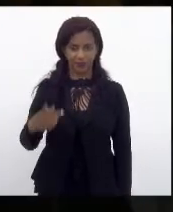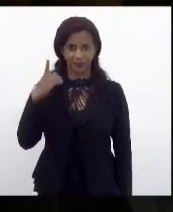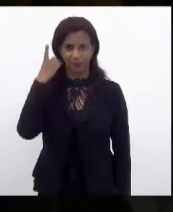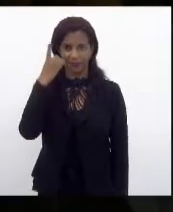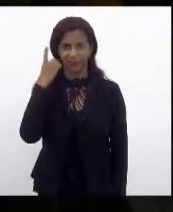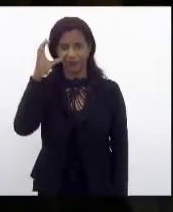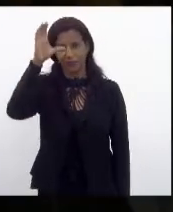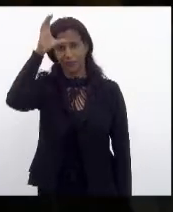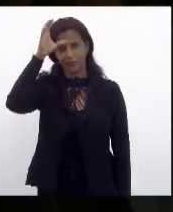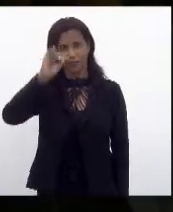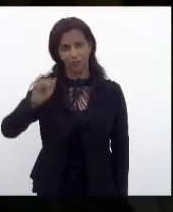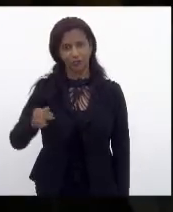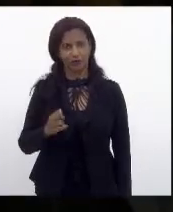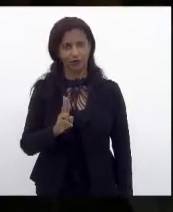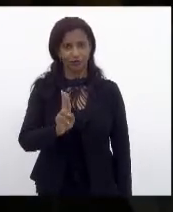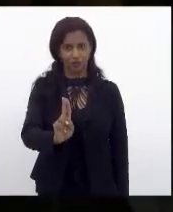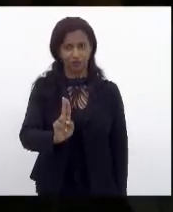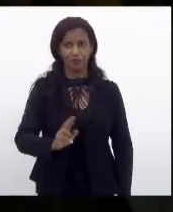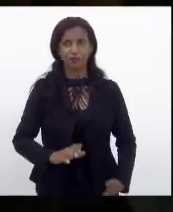deputada Tia Ju,